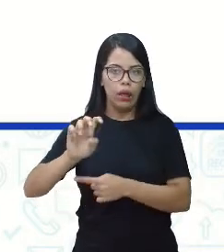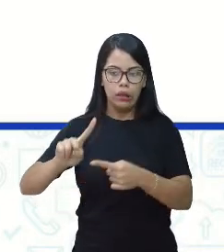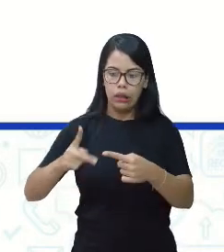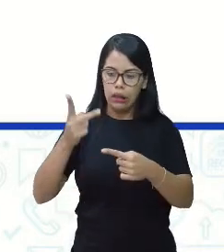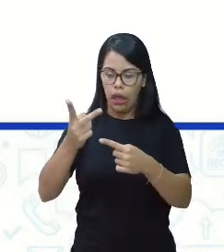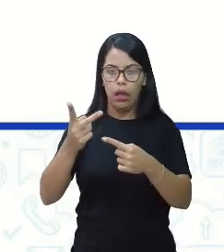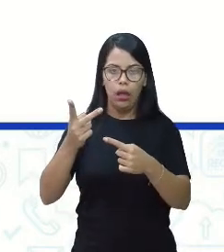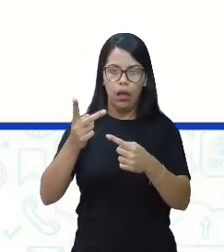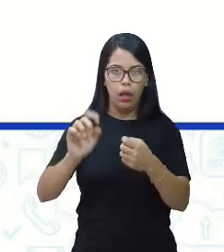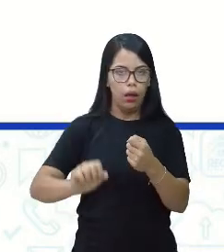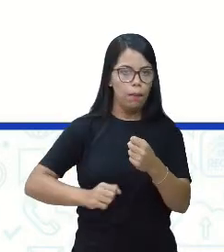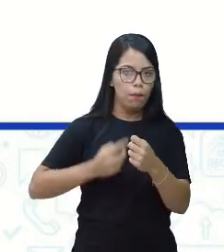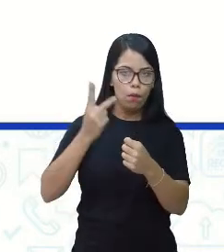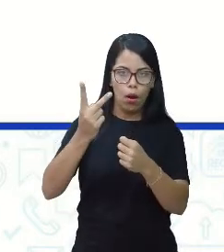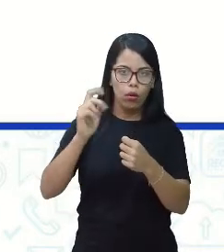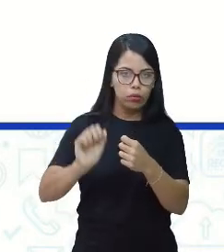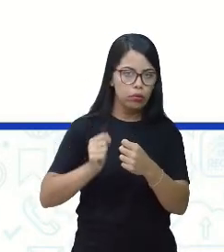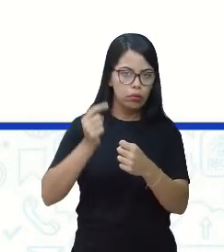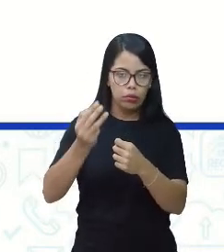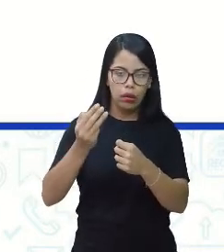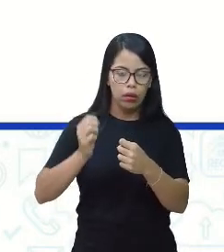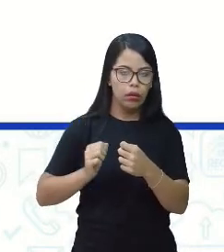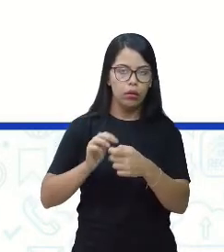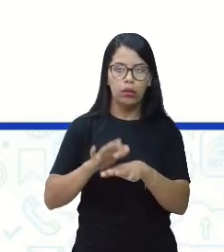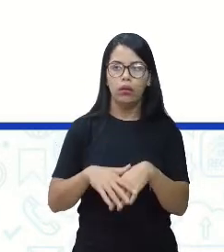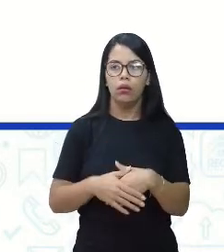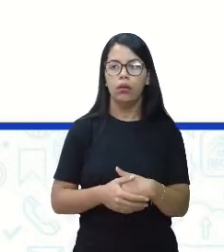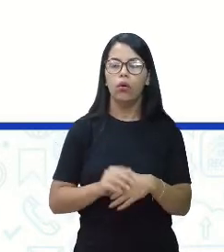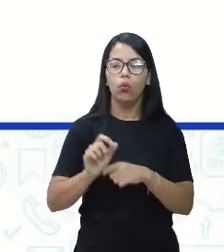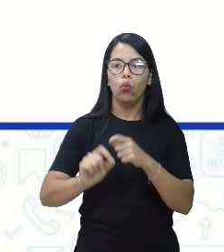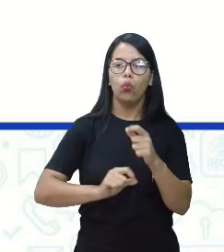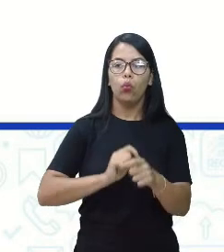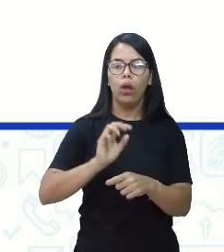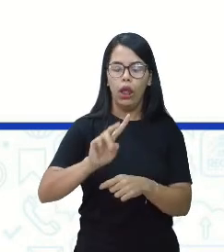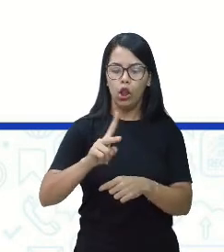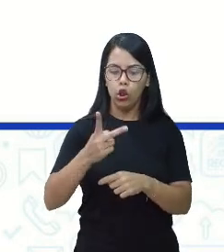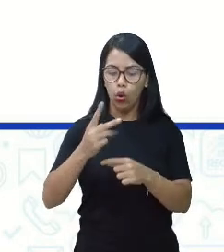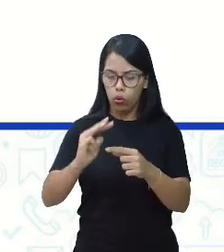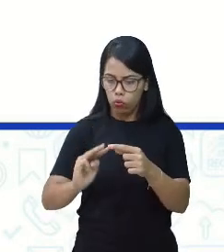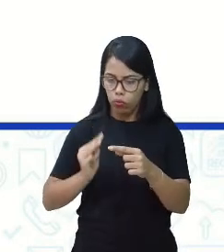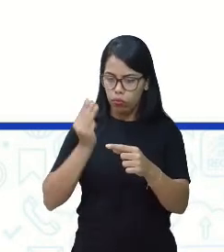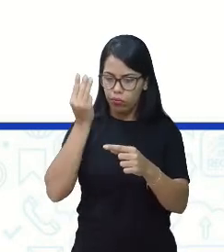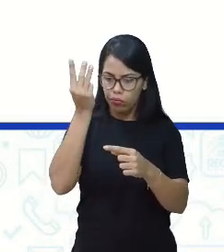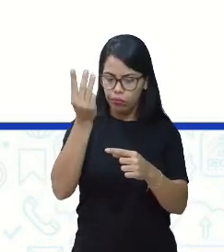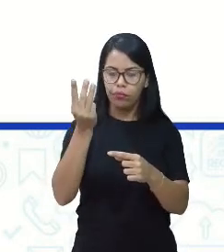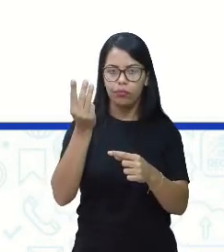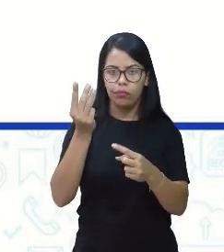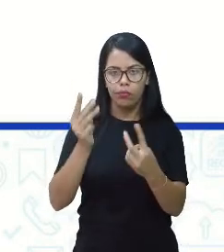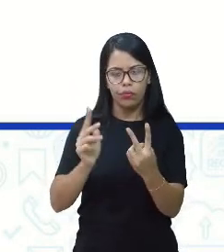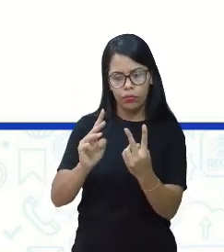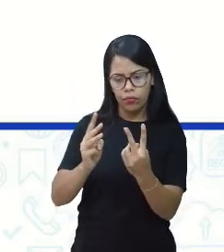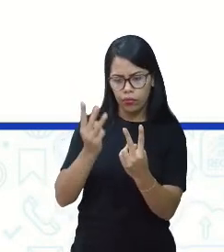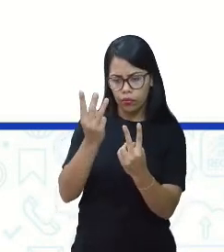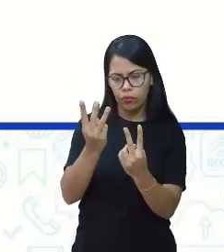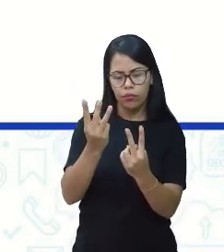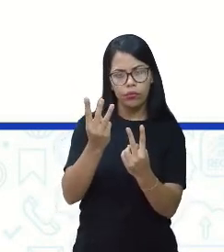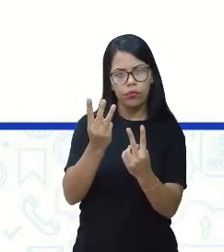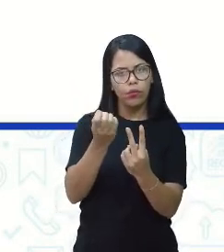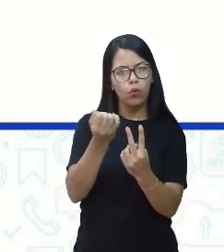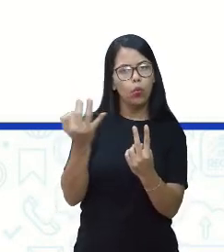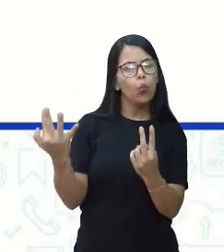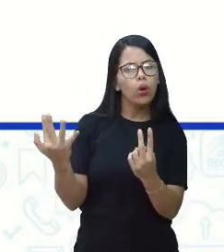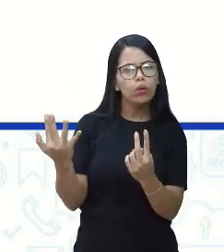resolvo essa potenciação aí? O 2 elevado à terceira potência. Então, eu tenho aí, ó, que 2 elevado à